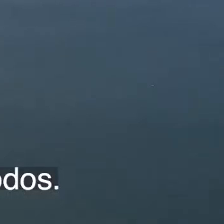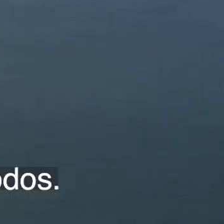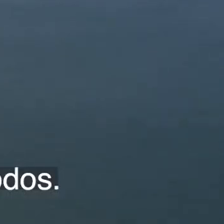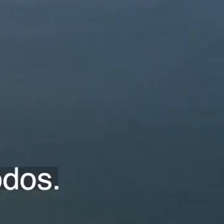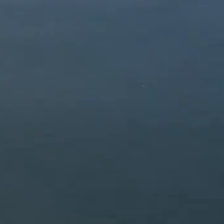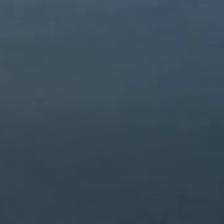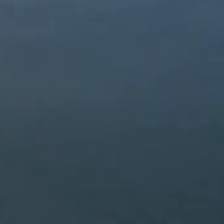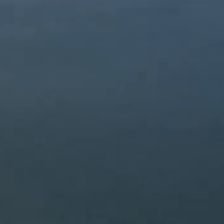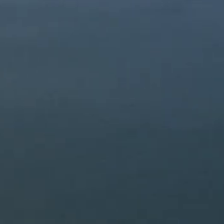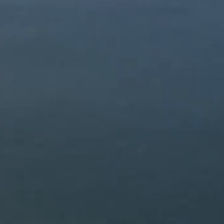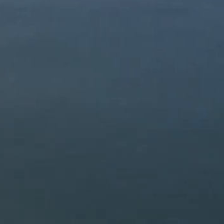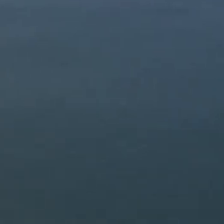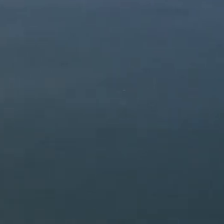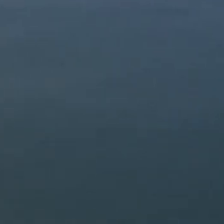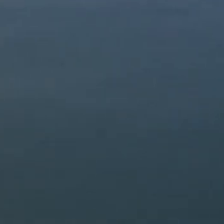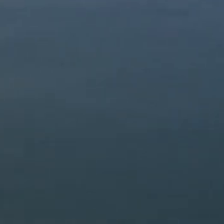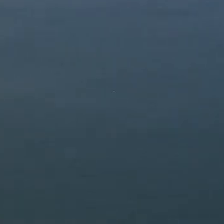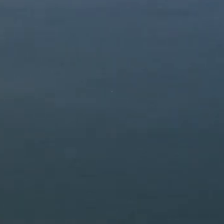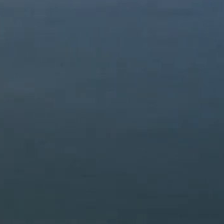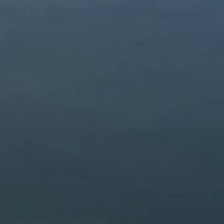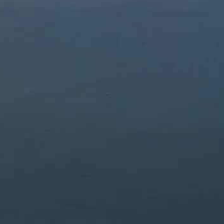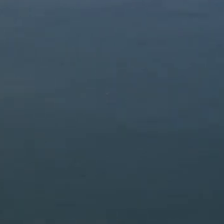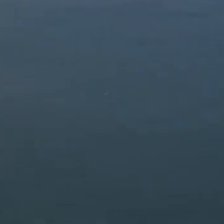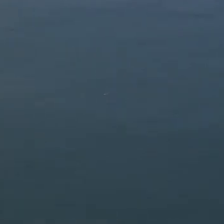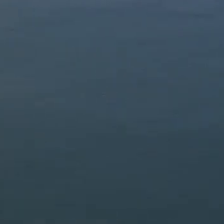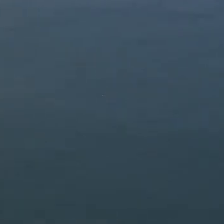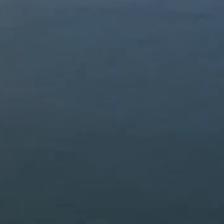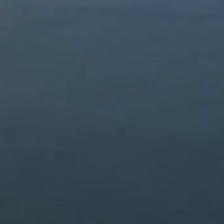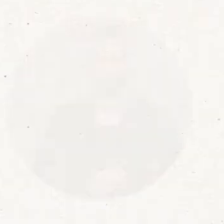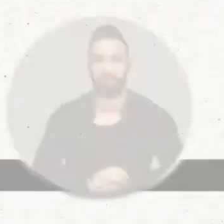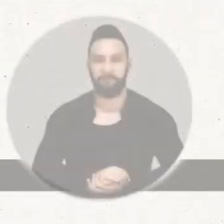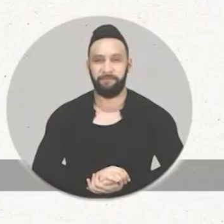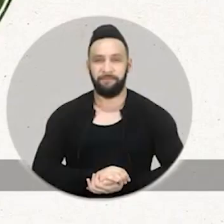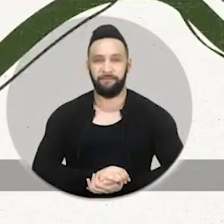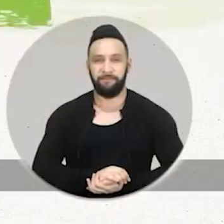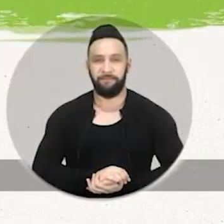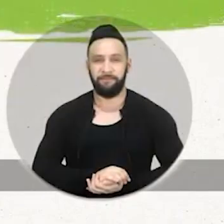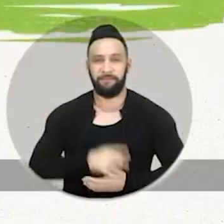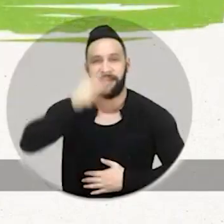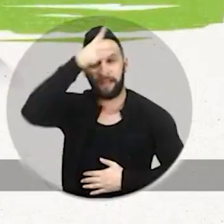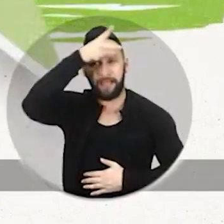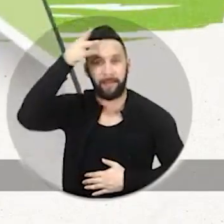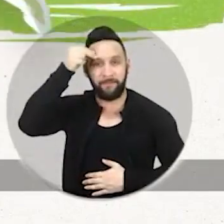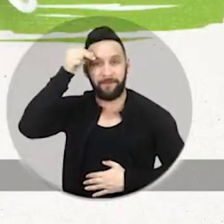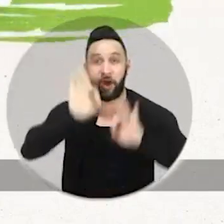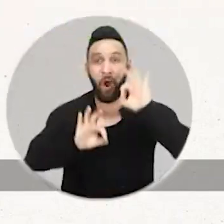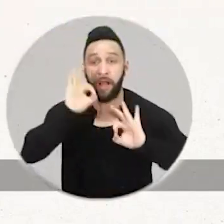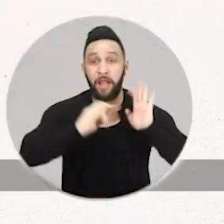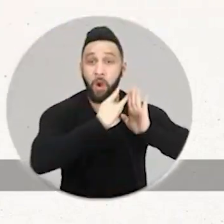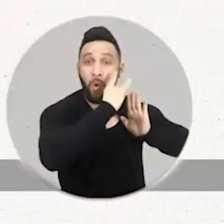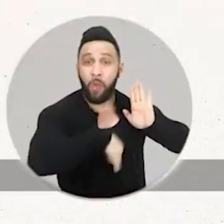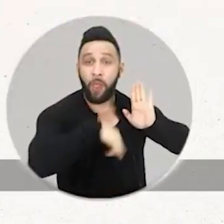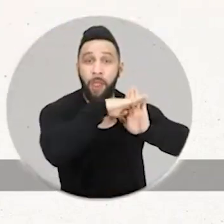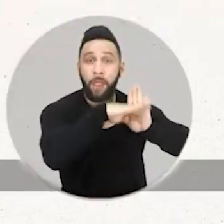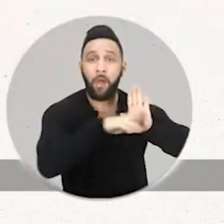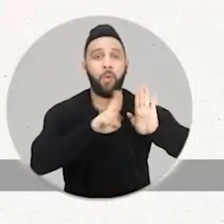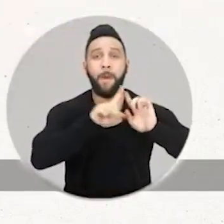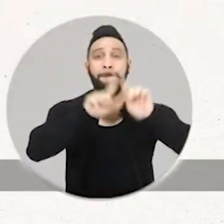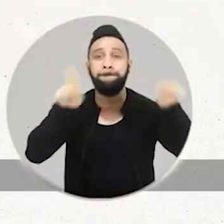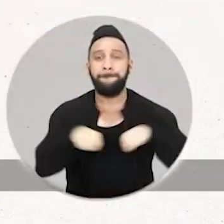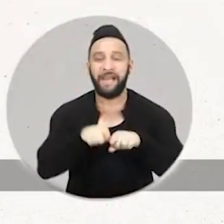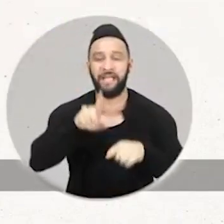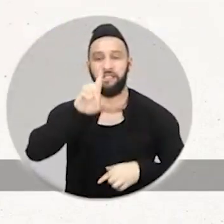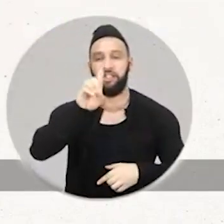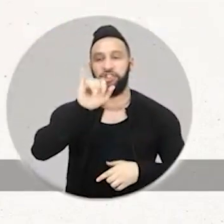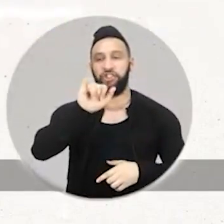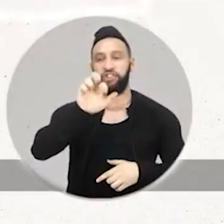de todos. Uma cidade melhor pra gente viver. Fortaleza está trabalhando no plano diretor.